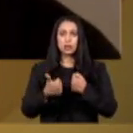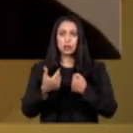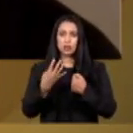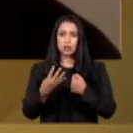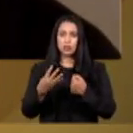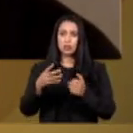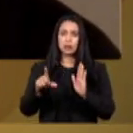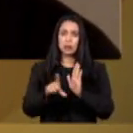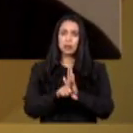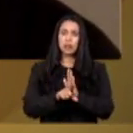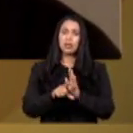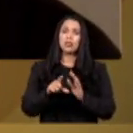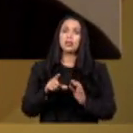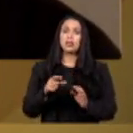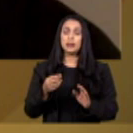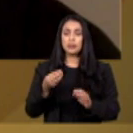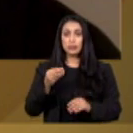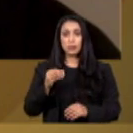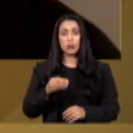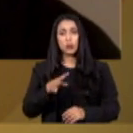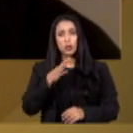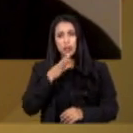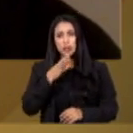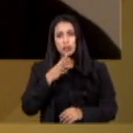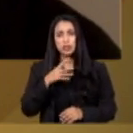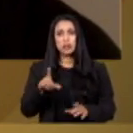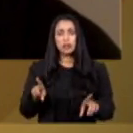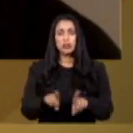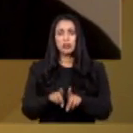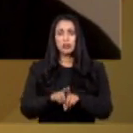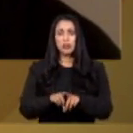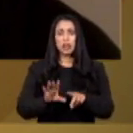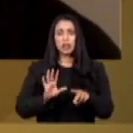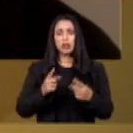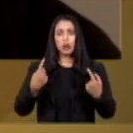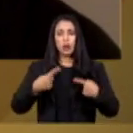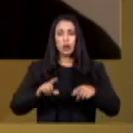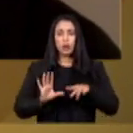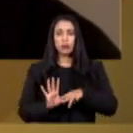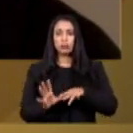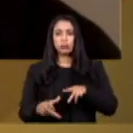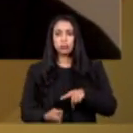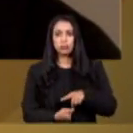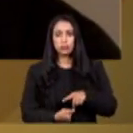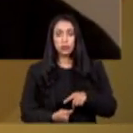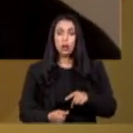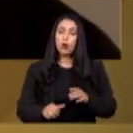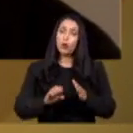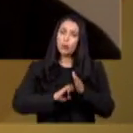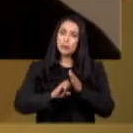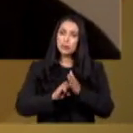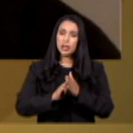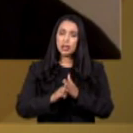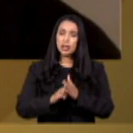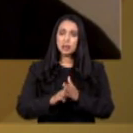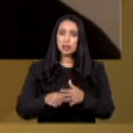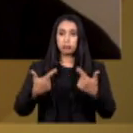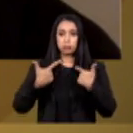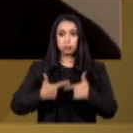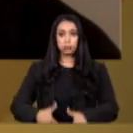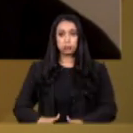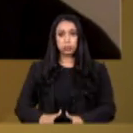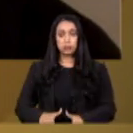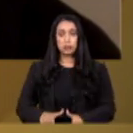ela é em 12 8 46 conhecida também como ele anticorrupção e lei bem pesadinho mas lá também